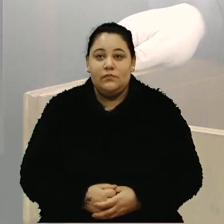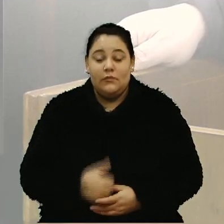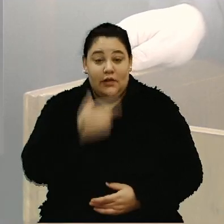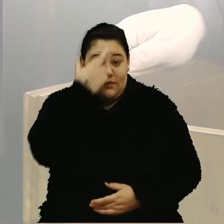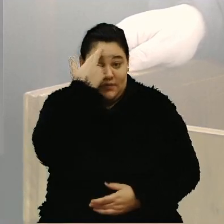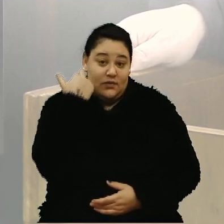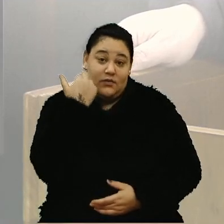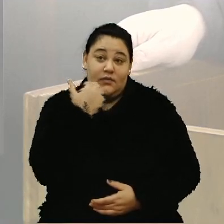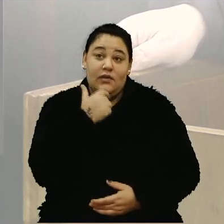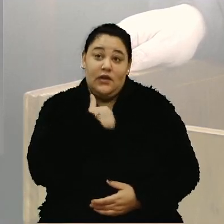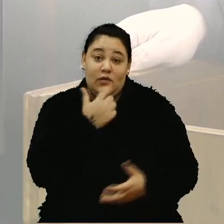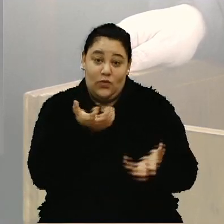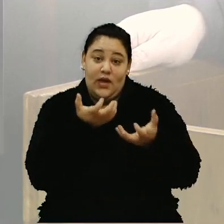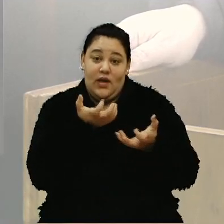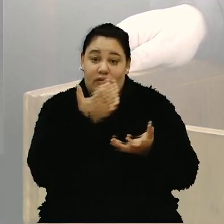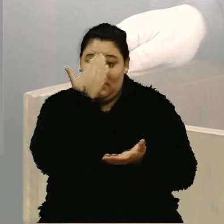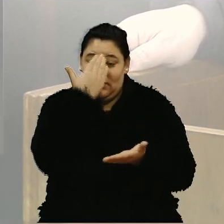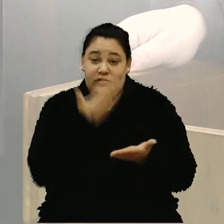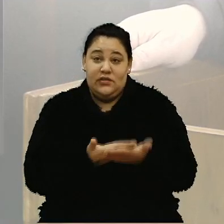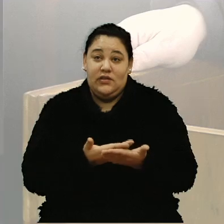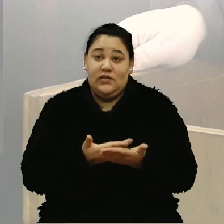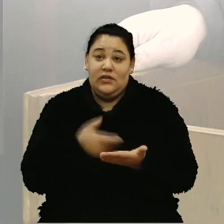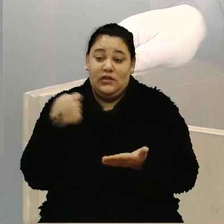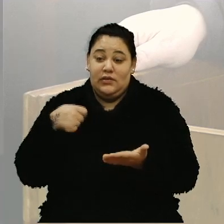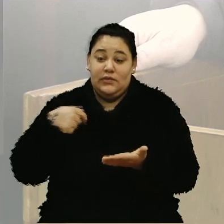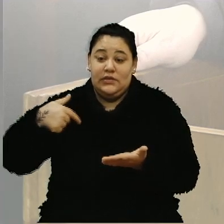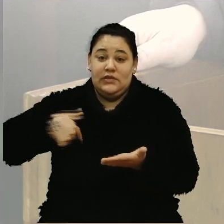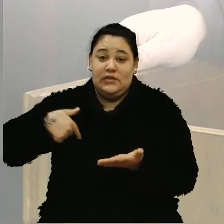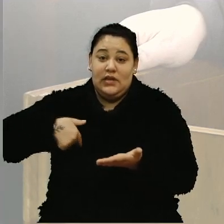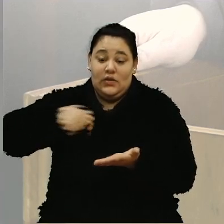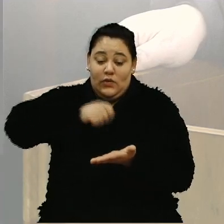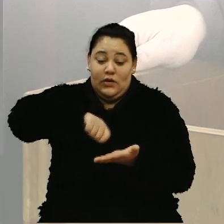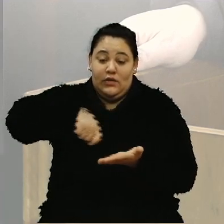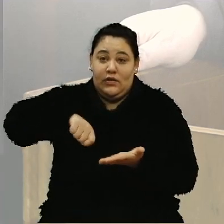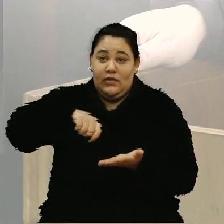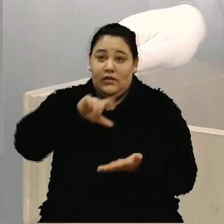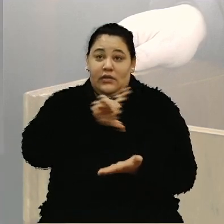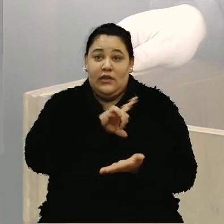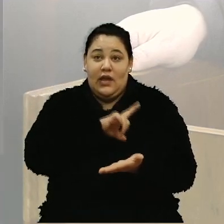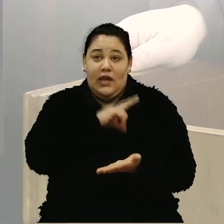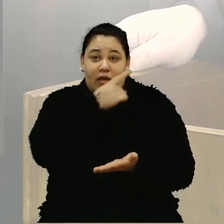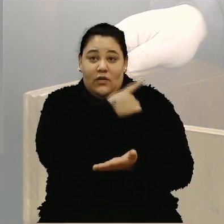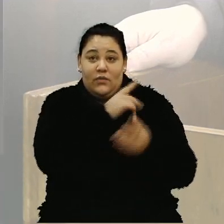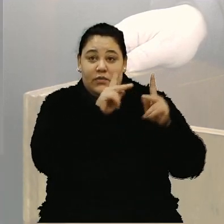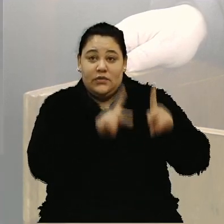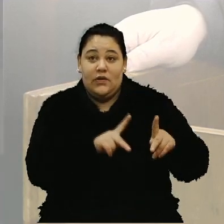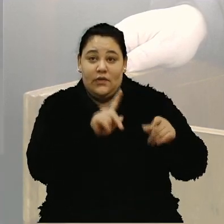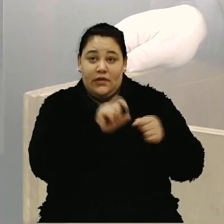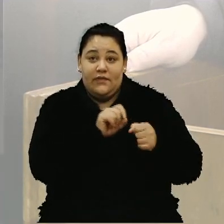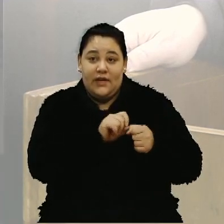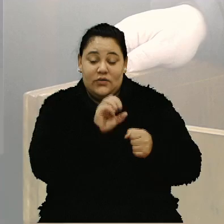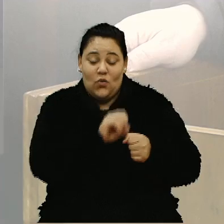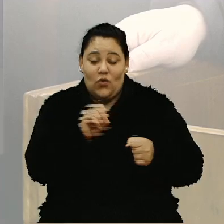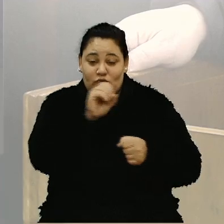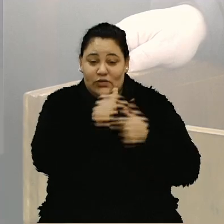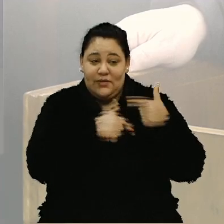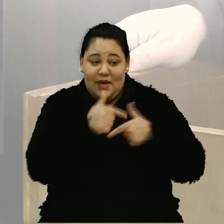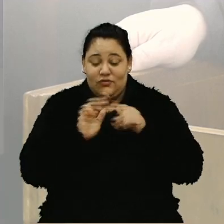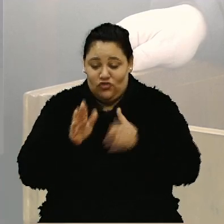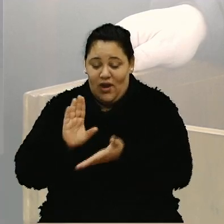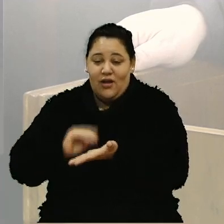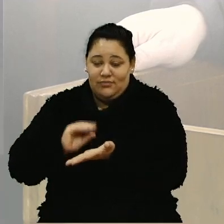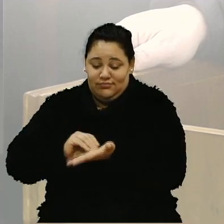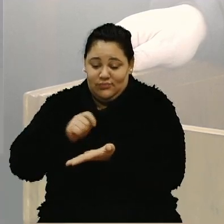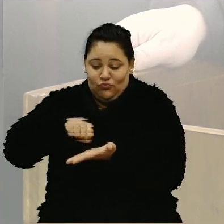quero acreditar e eu não preciso anotar porque tem a TAC aqui que faz um ótimo trabalho, eles estão anotando. Mas quero dizer que foi anunciado o curso